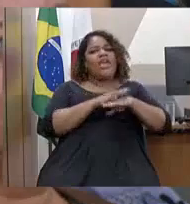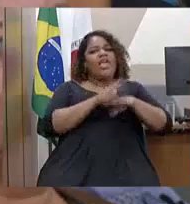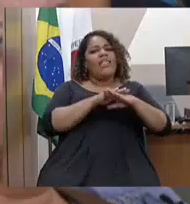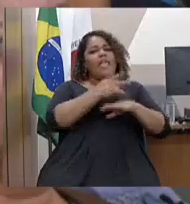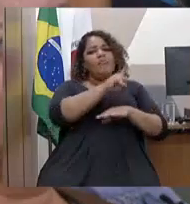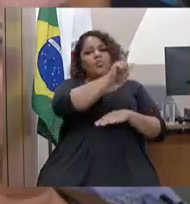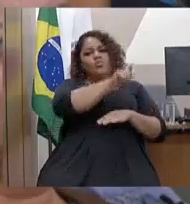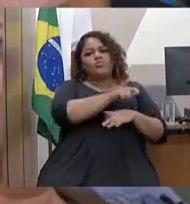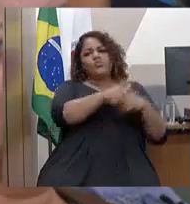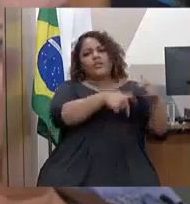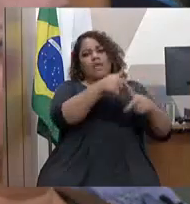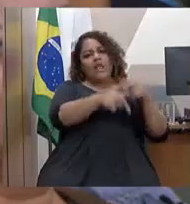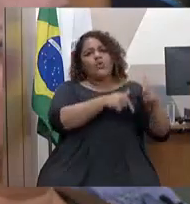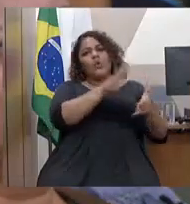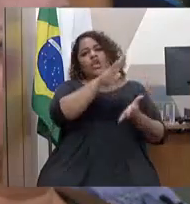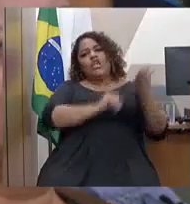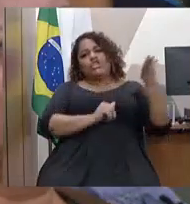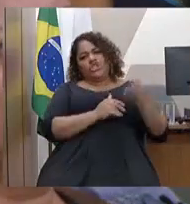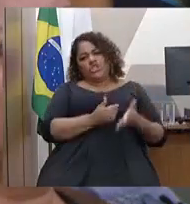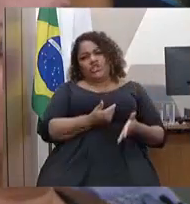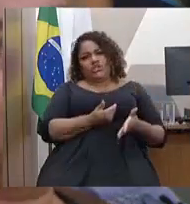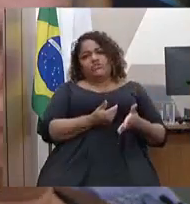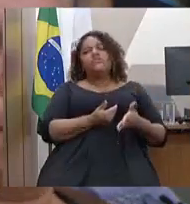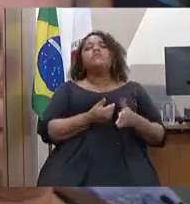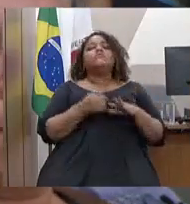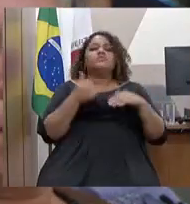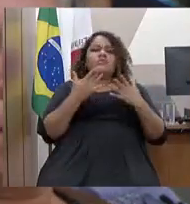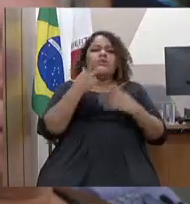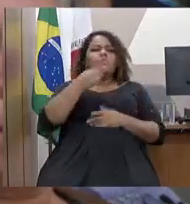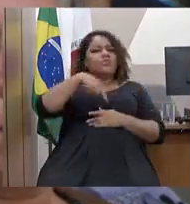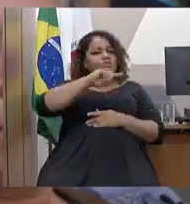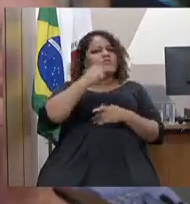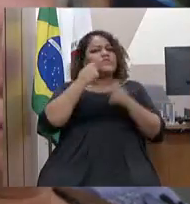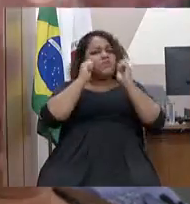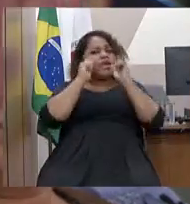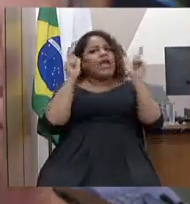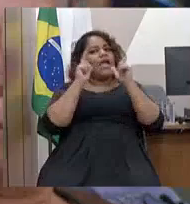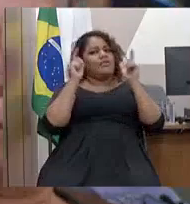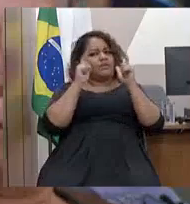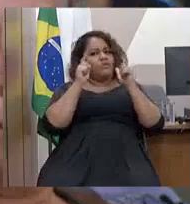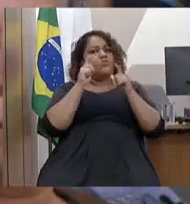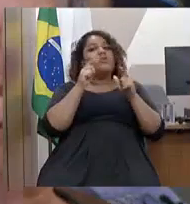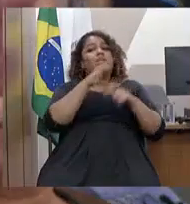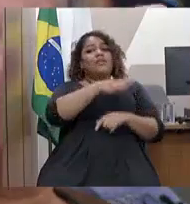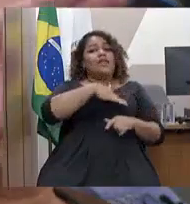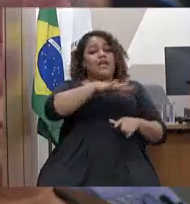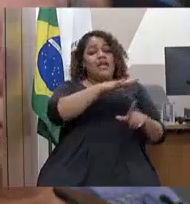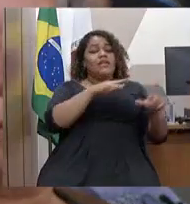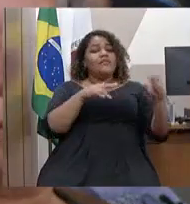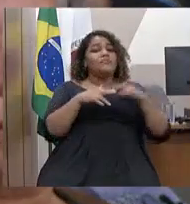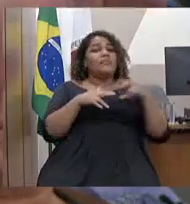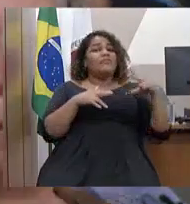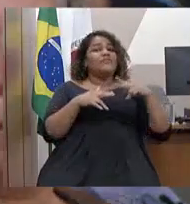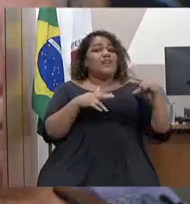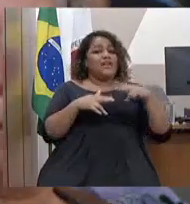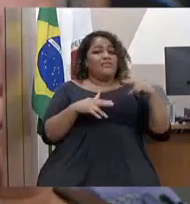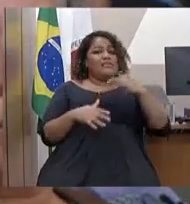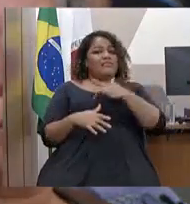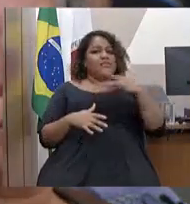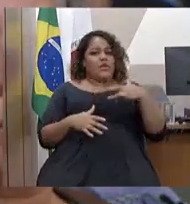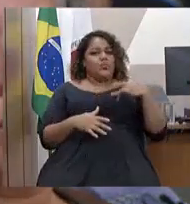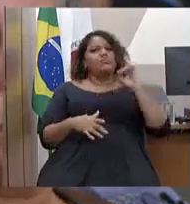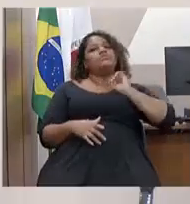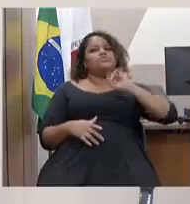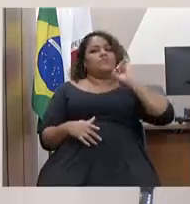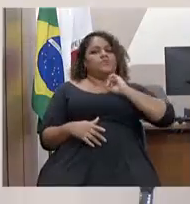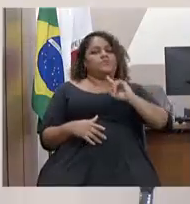isso que nós precisamos ficar atentos todos esses desmontes na área privada da Saúde aqui do nosso estado muito